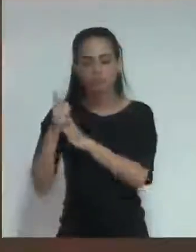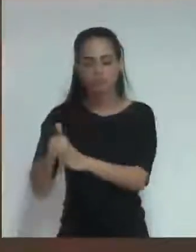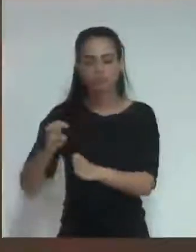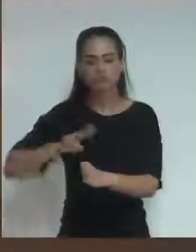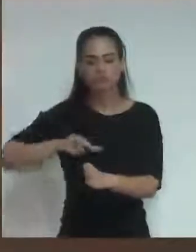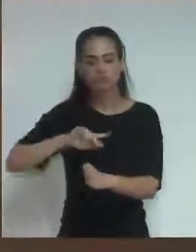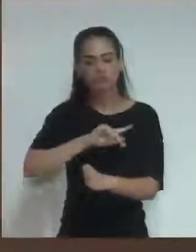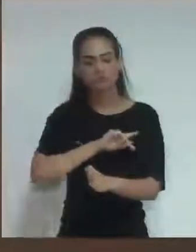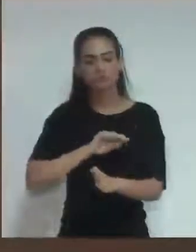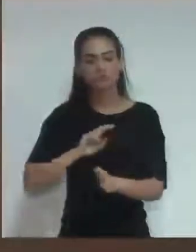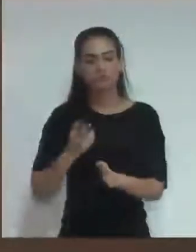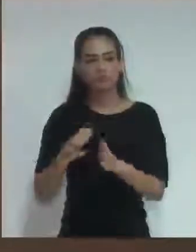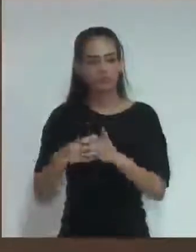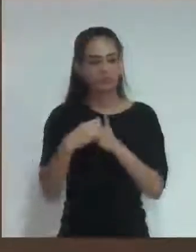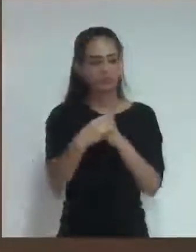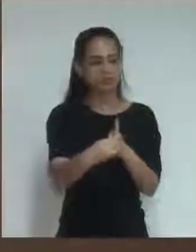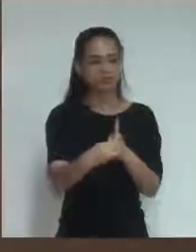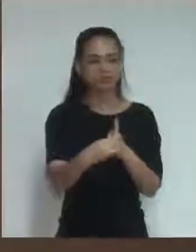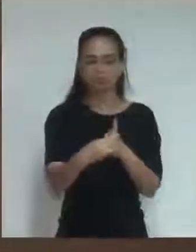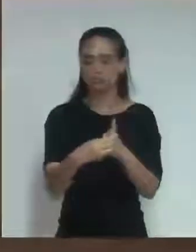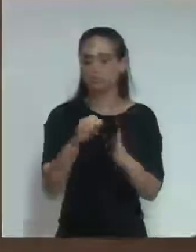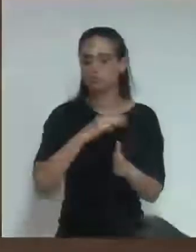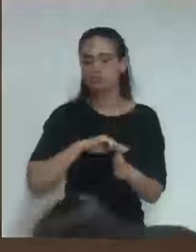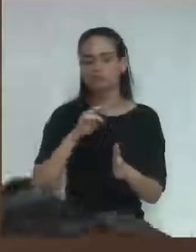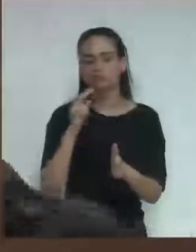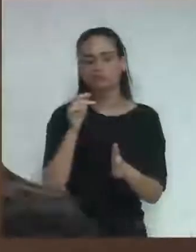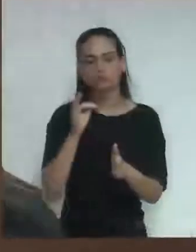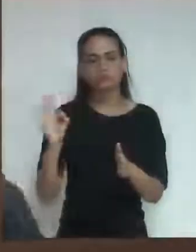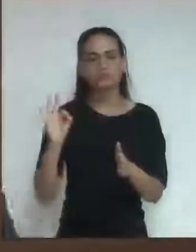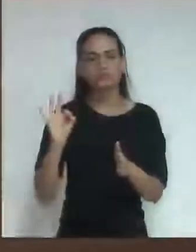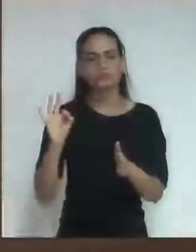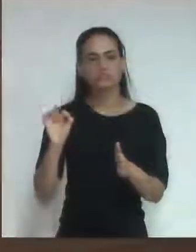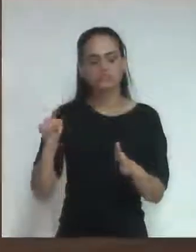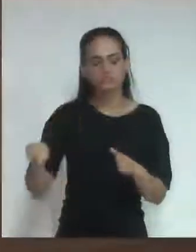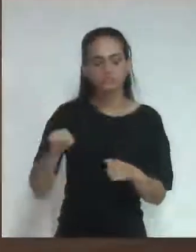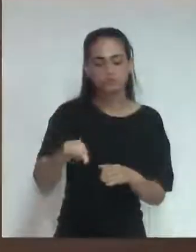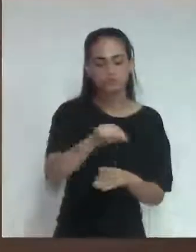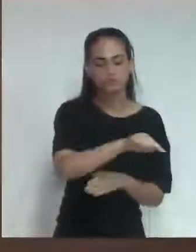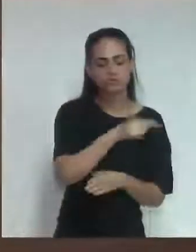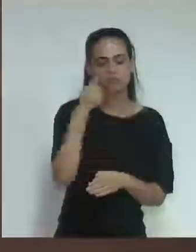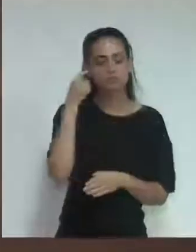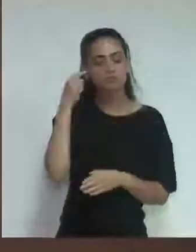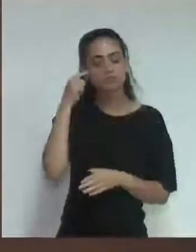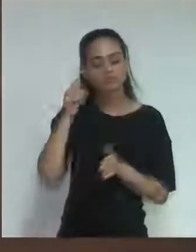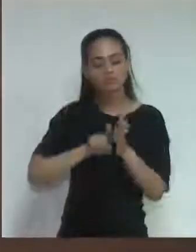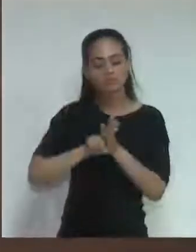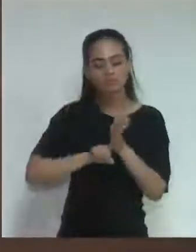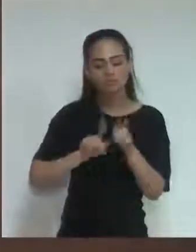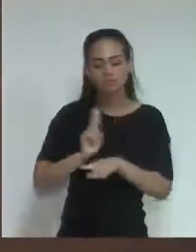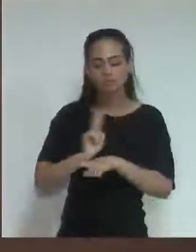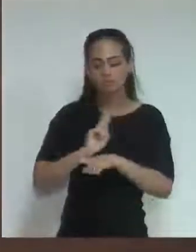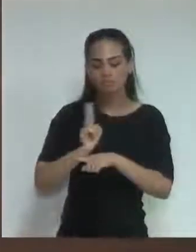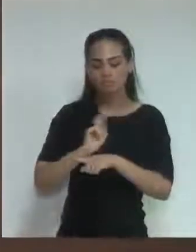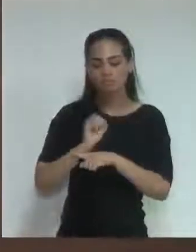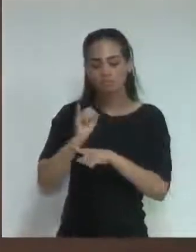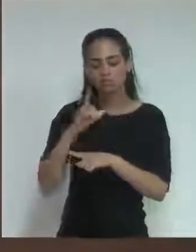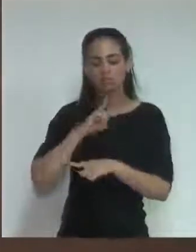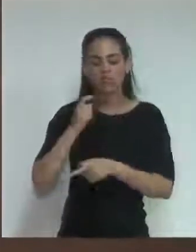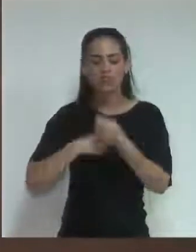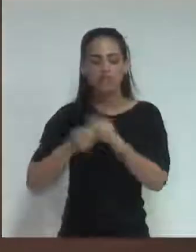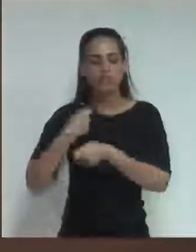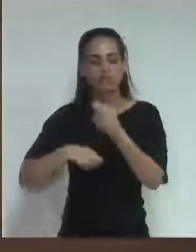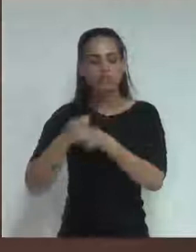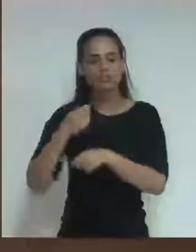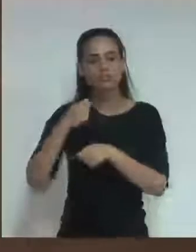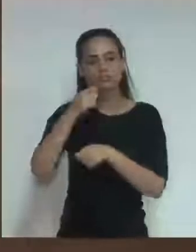Advocacia Geral da União, com cópia da documentação, para que promova a responsabilidade civil ou criminal por infrações apuradas e adote outras medidas